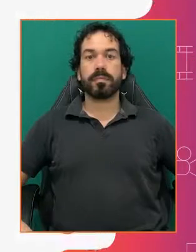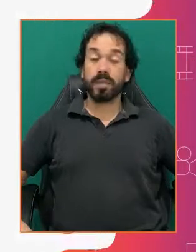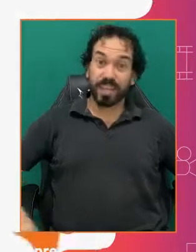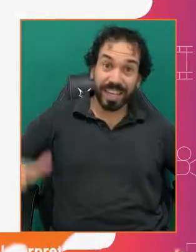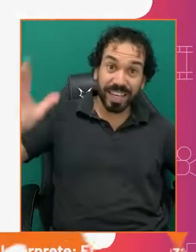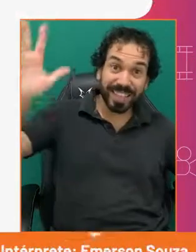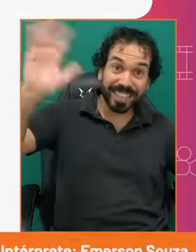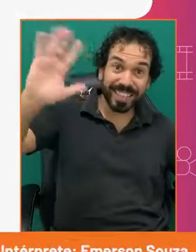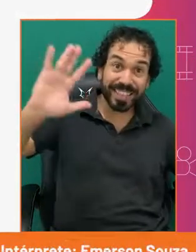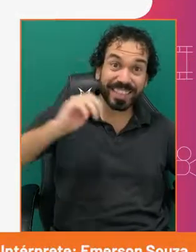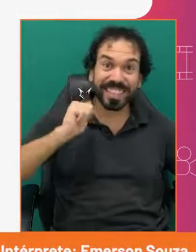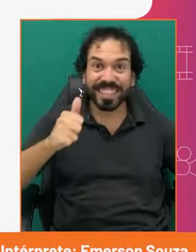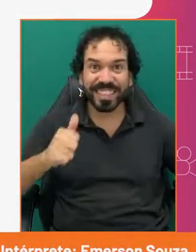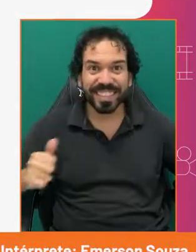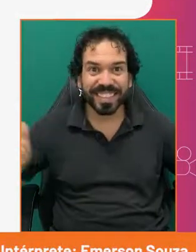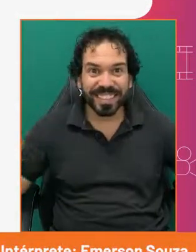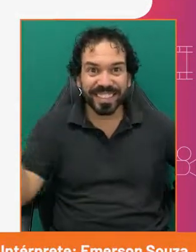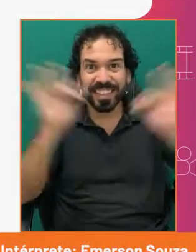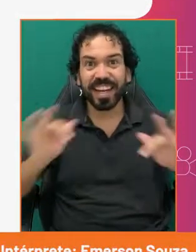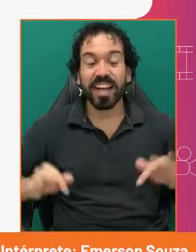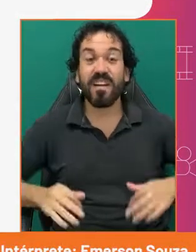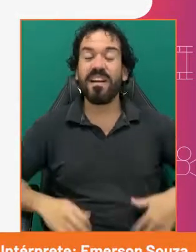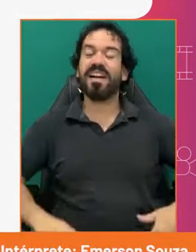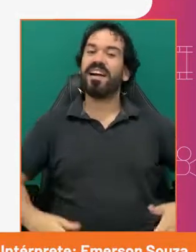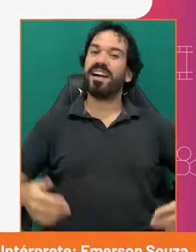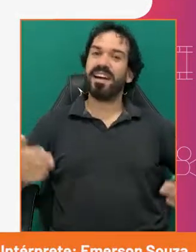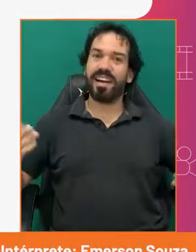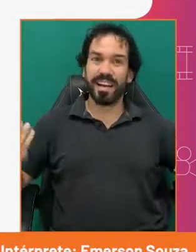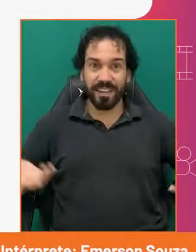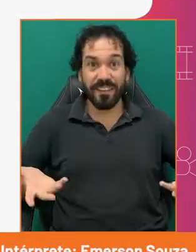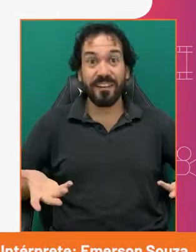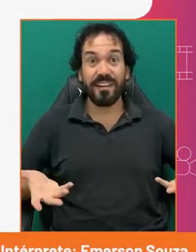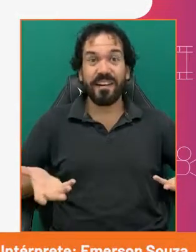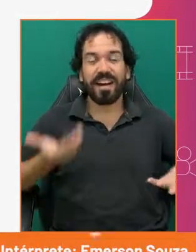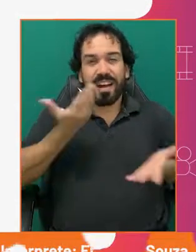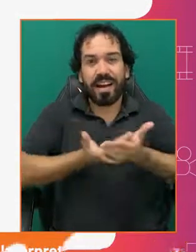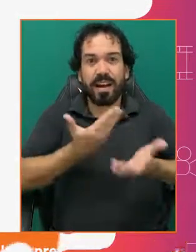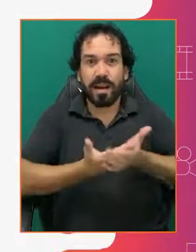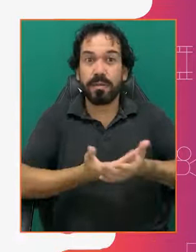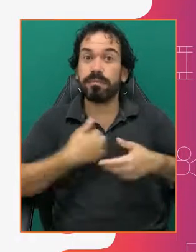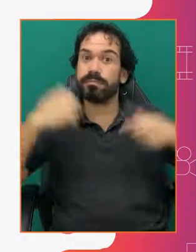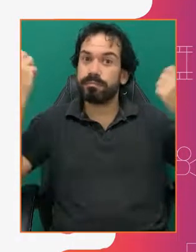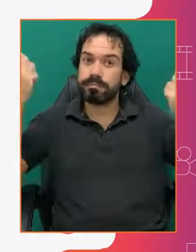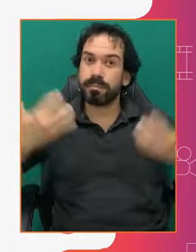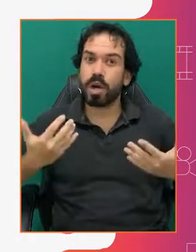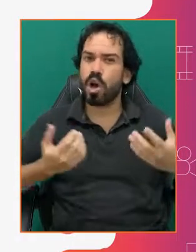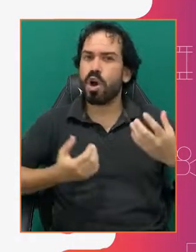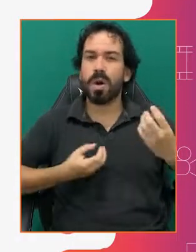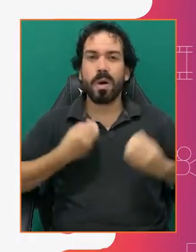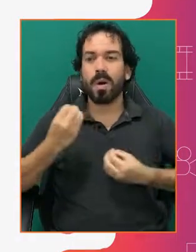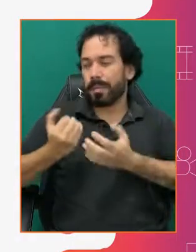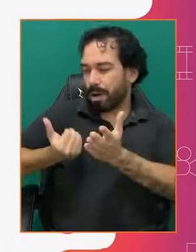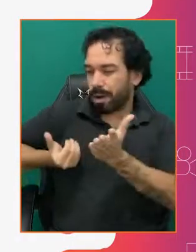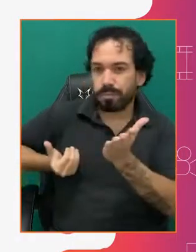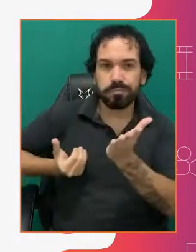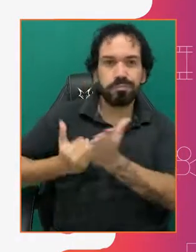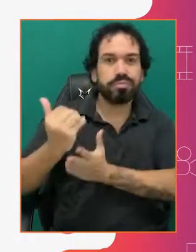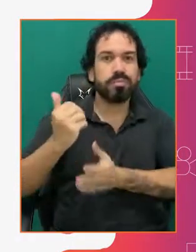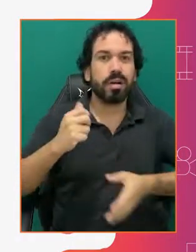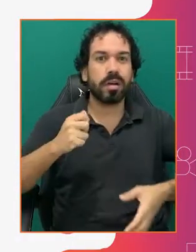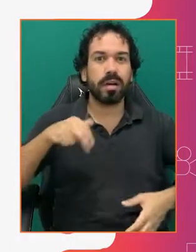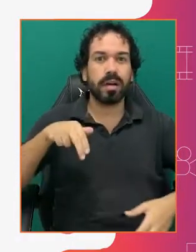E aí, pessoal, animados? Nessa unidade, vamos falar um pouquinho sobre como começou a